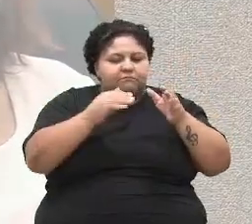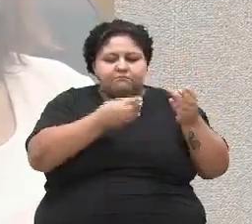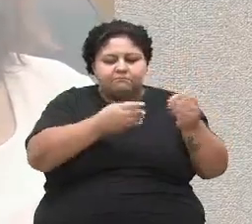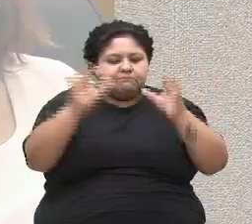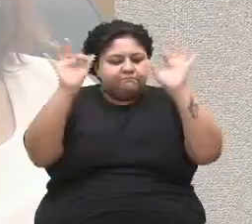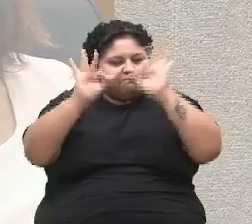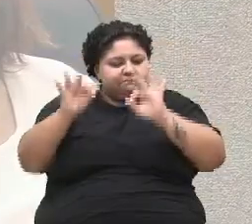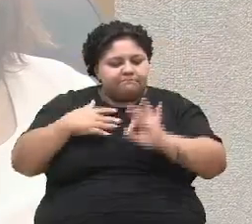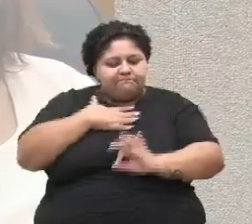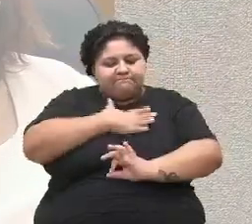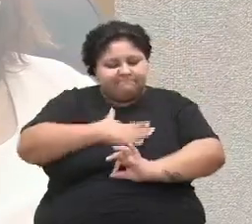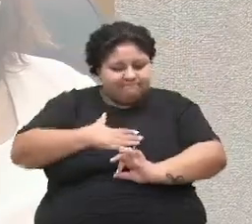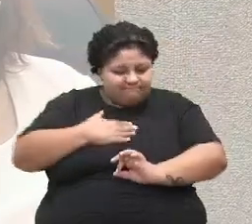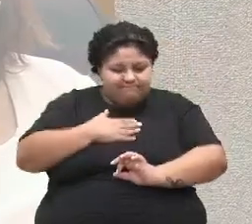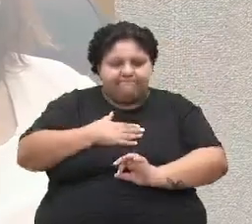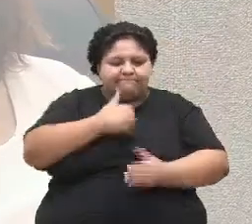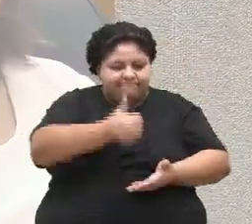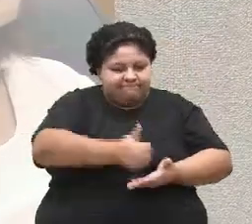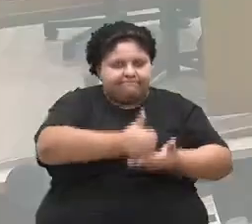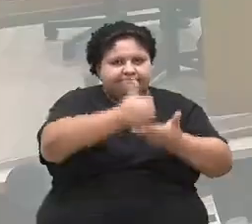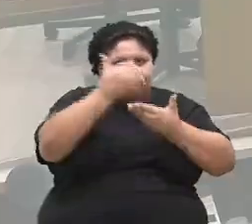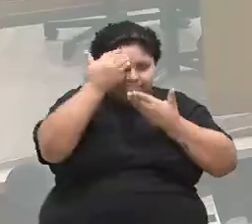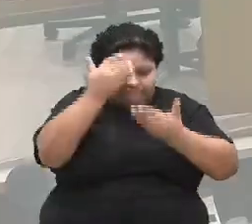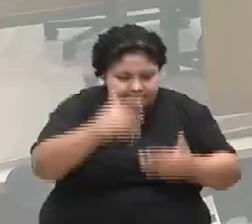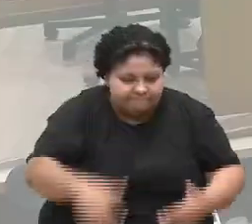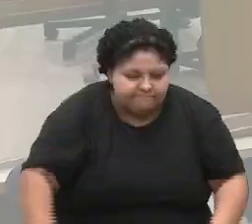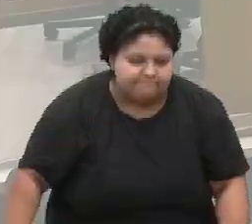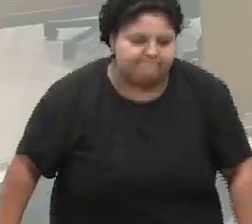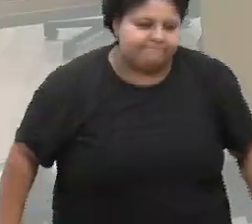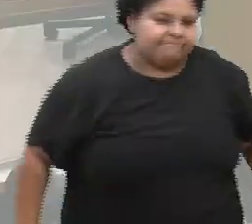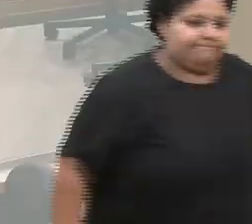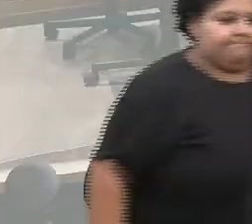e satisfação favorável. Obrigada, vereadora. Em declaração